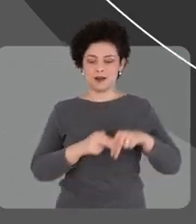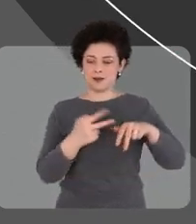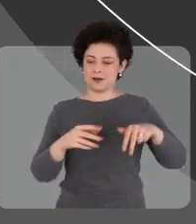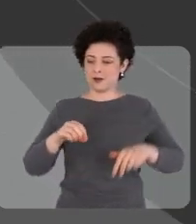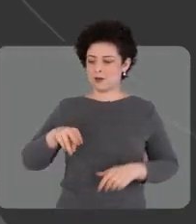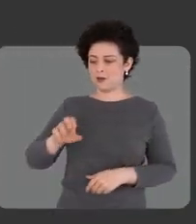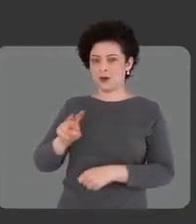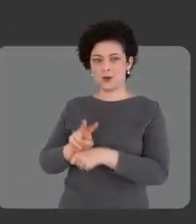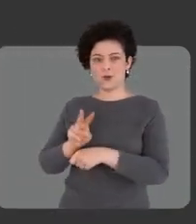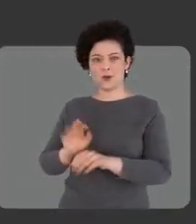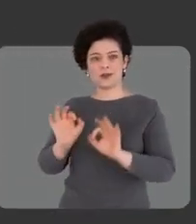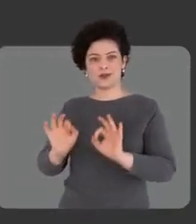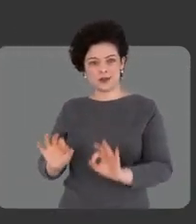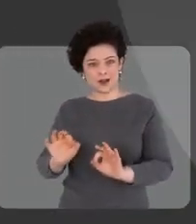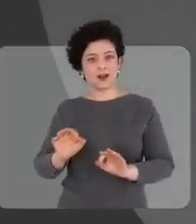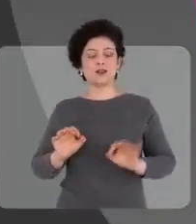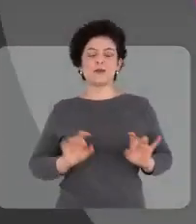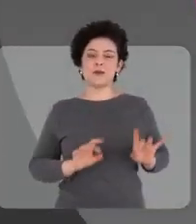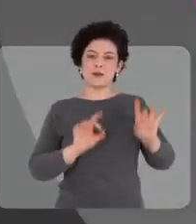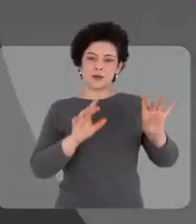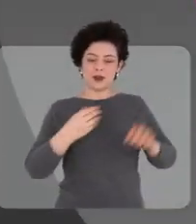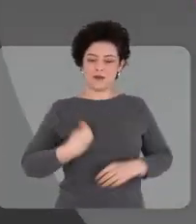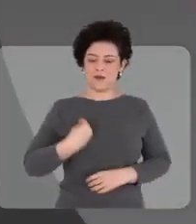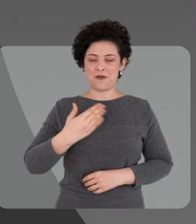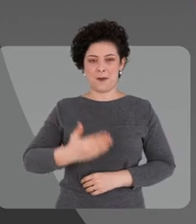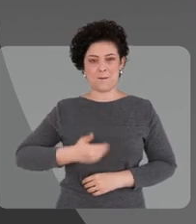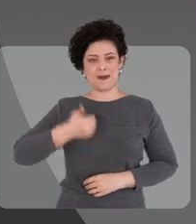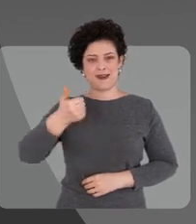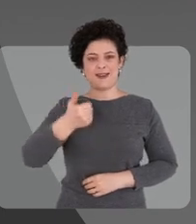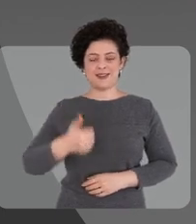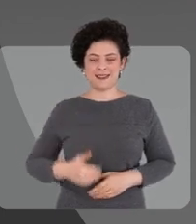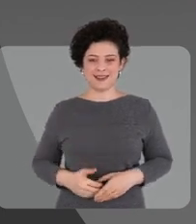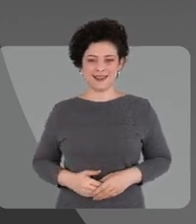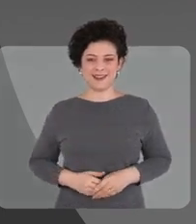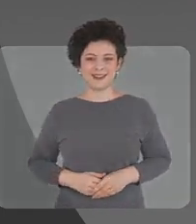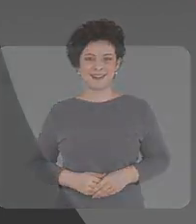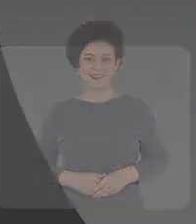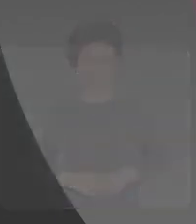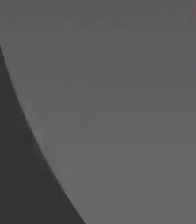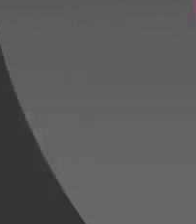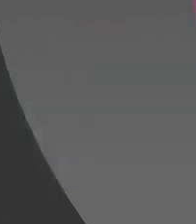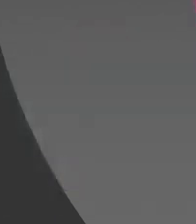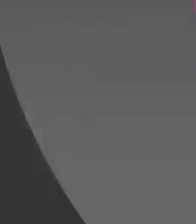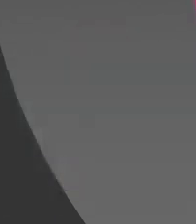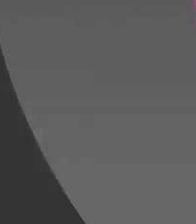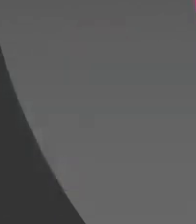MiOne, cuidado certo e personalizado para você viver o seu melhor.